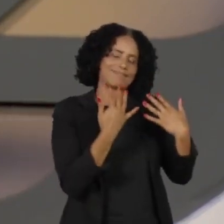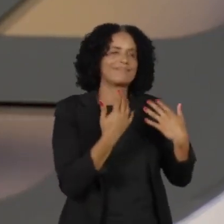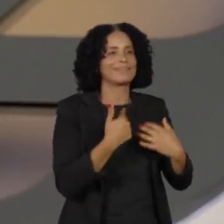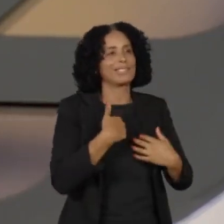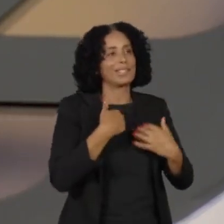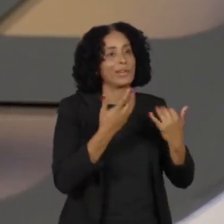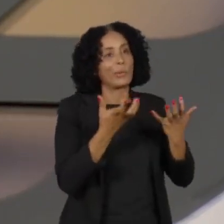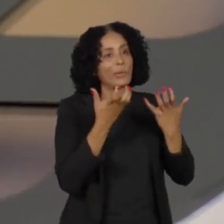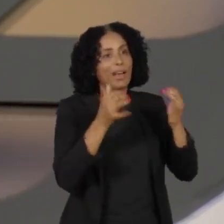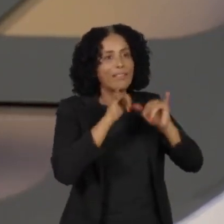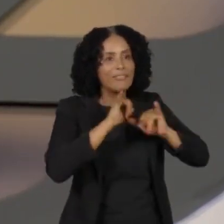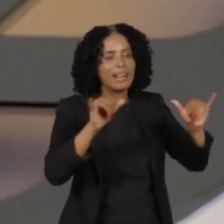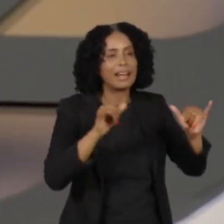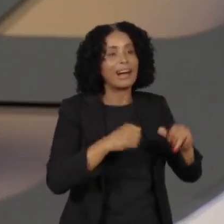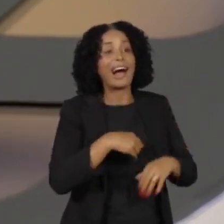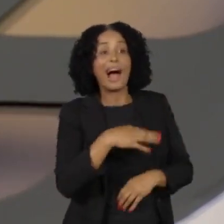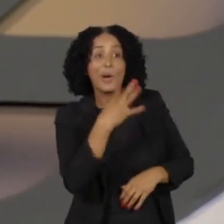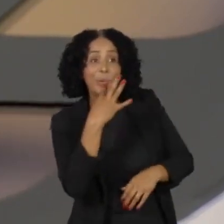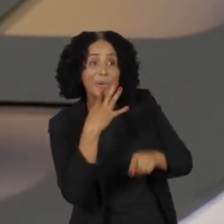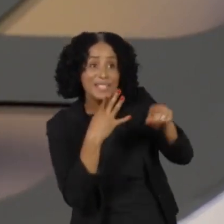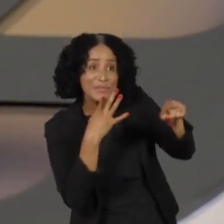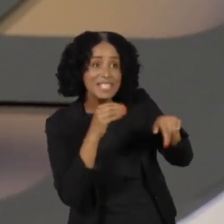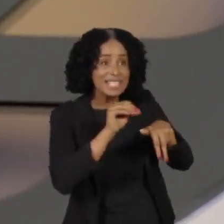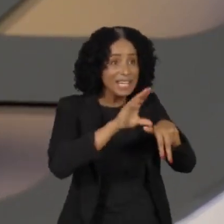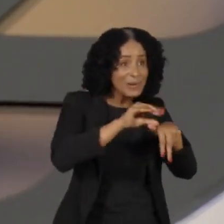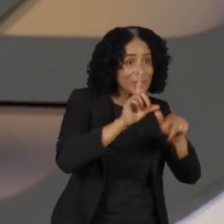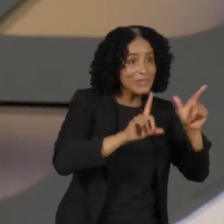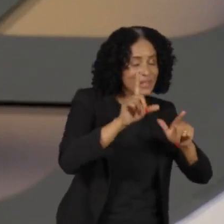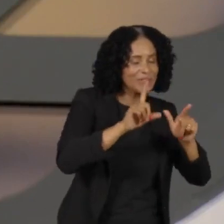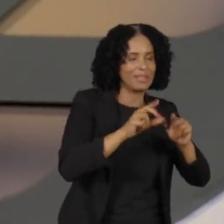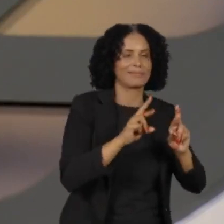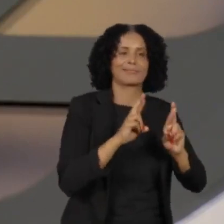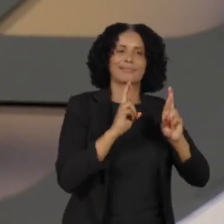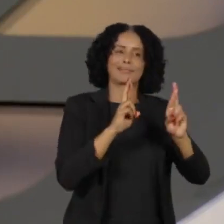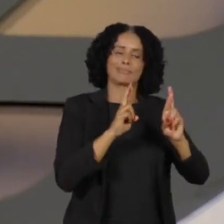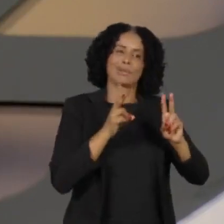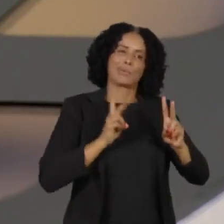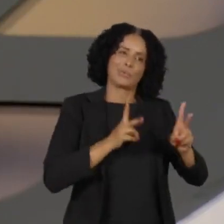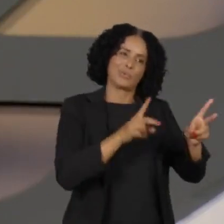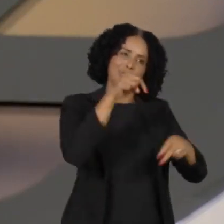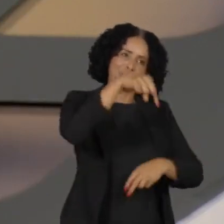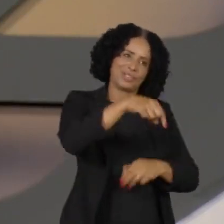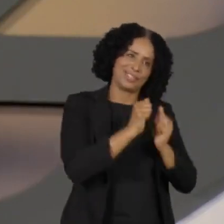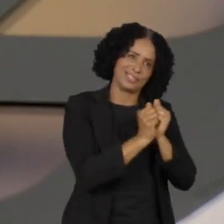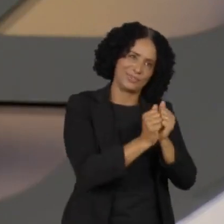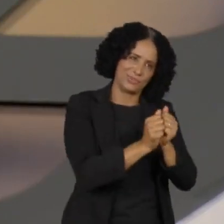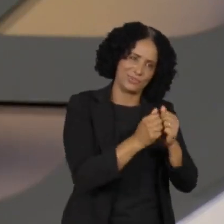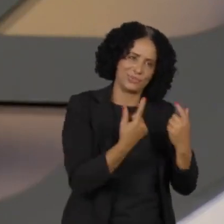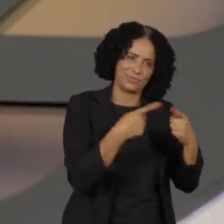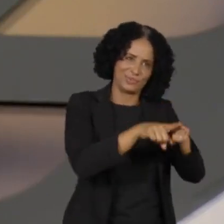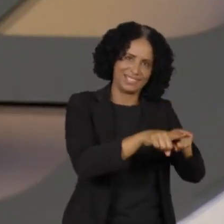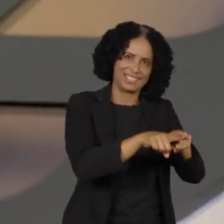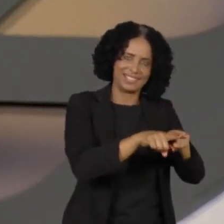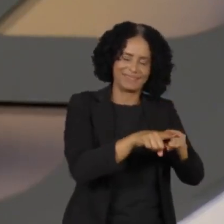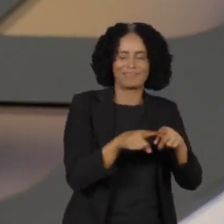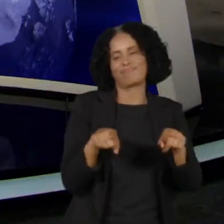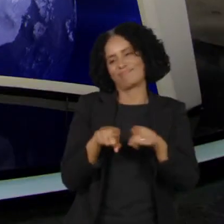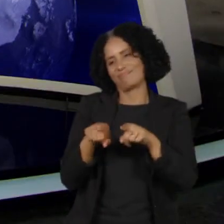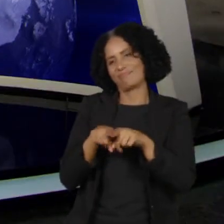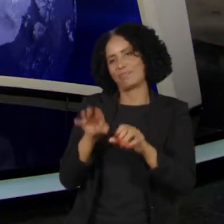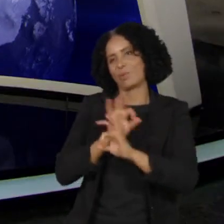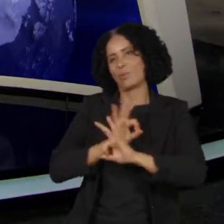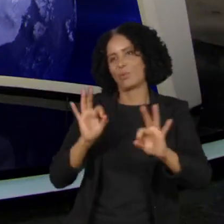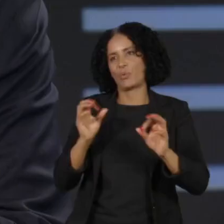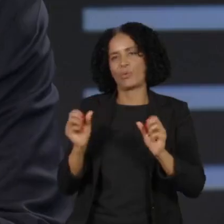e todo mundo diz, ah, te vejo na Cultura. Então, espero que a gente possa continuar aqui com vocês. Muito bem. Ótimo ano para todos nós.